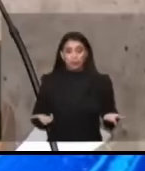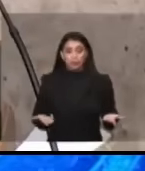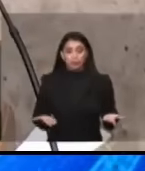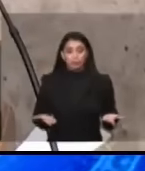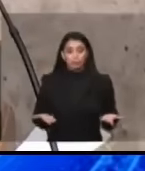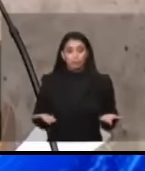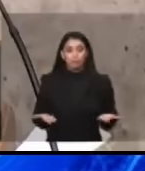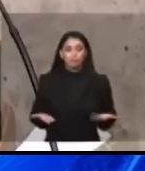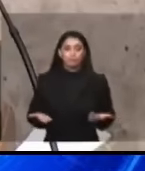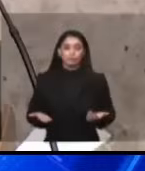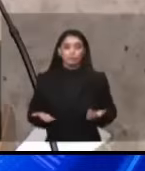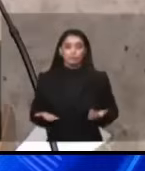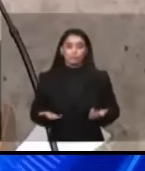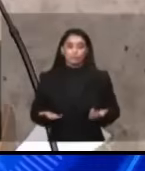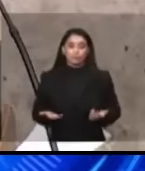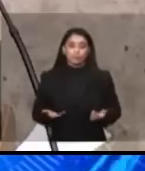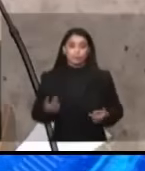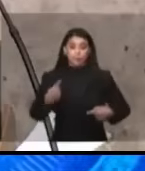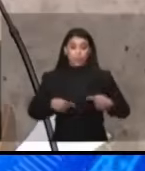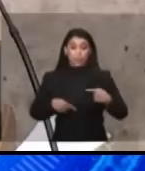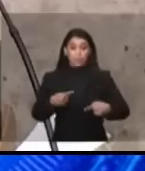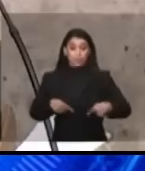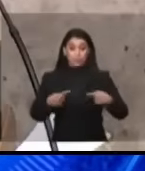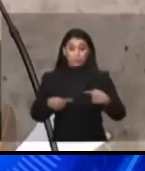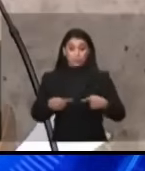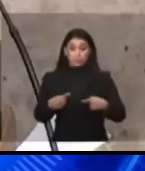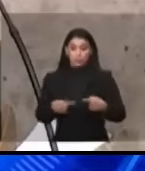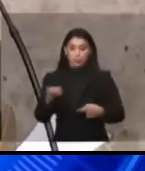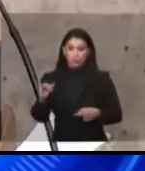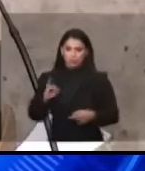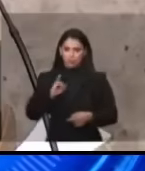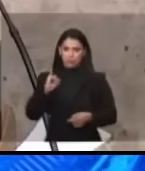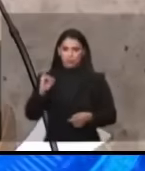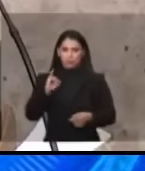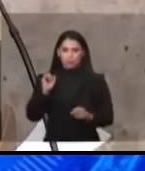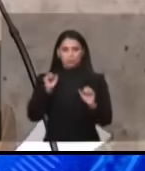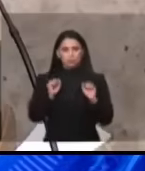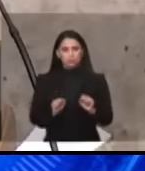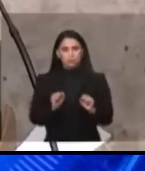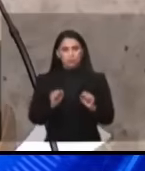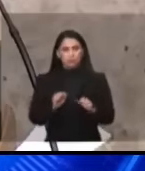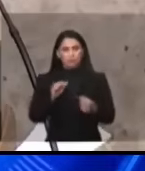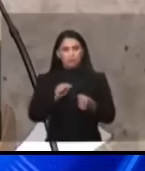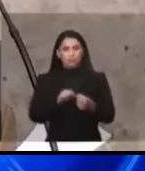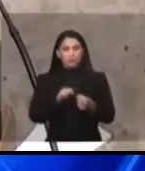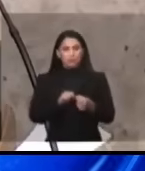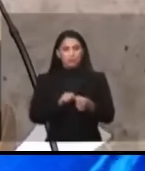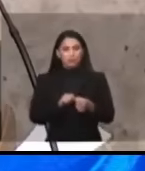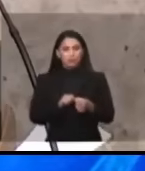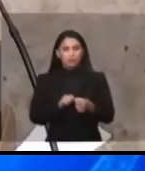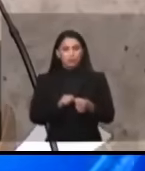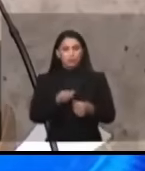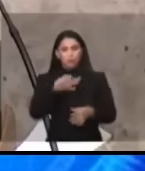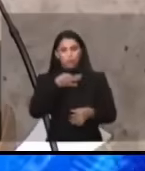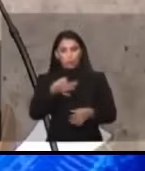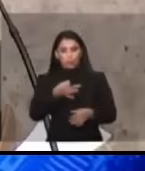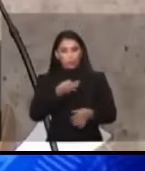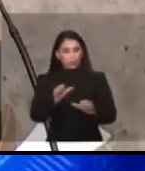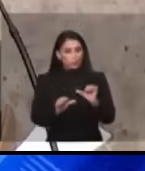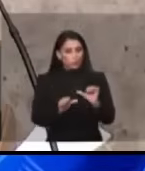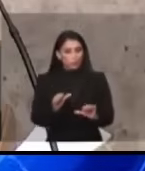Esse debate enriquecedor poderia sim ter me feito mudar de posição, mas